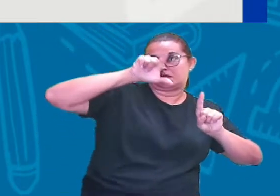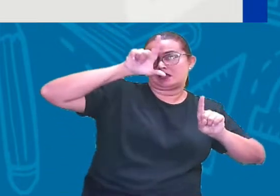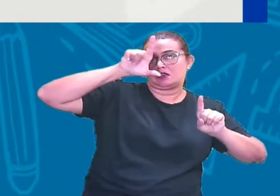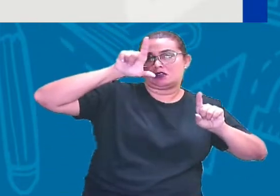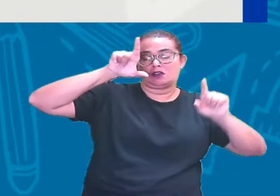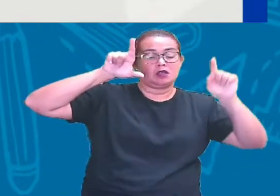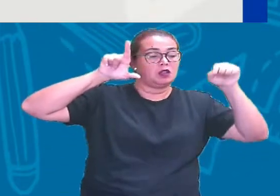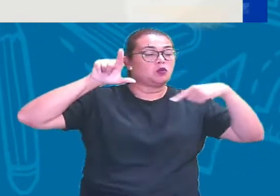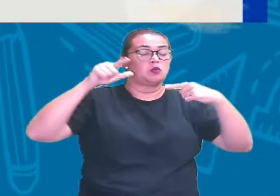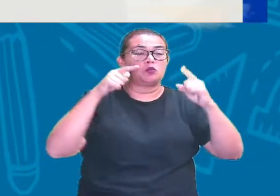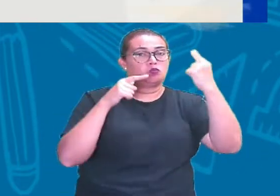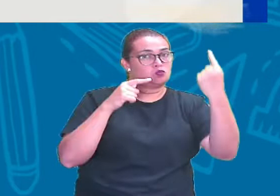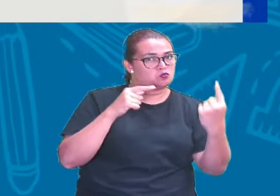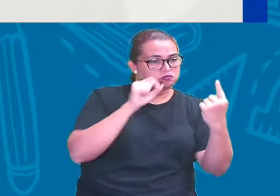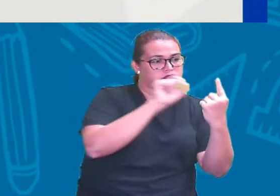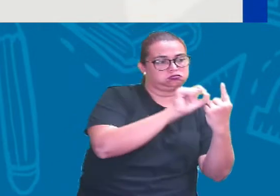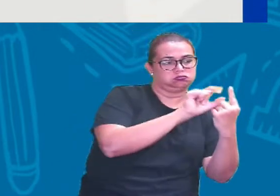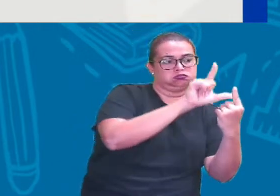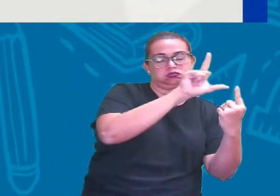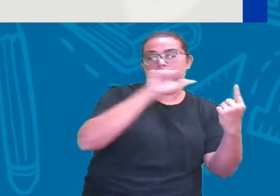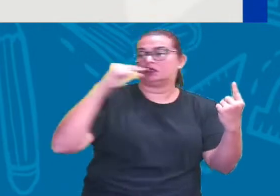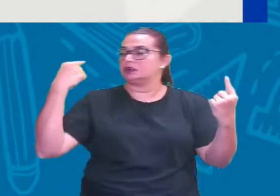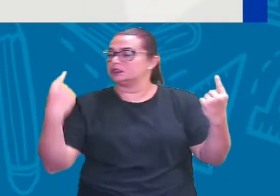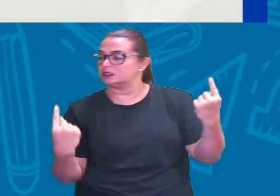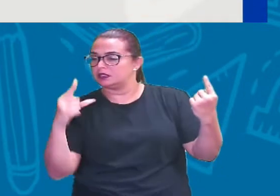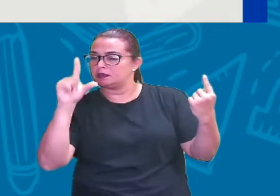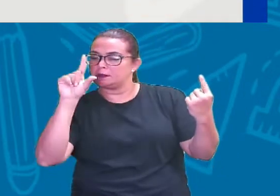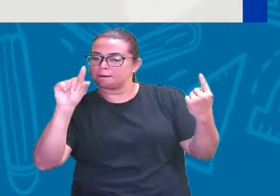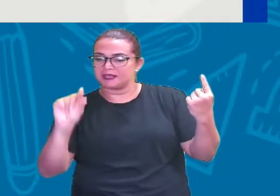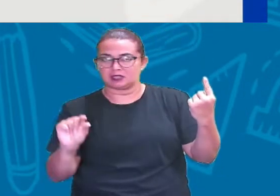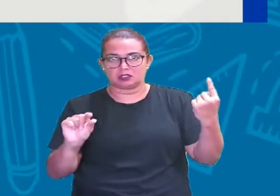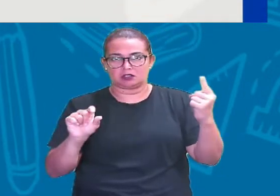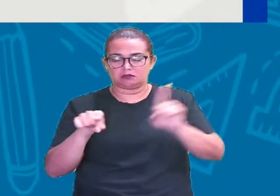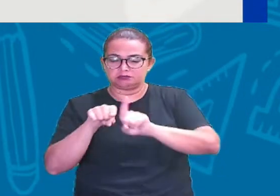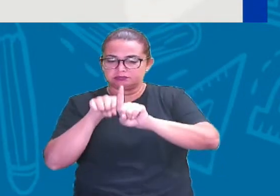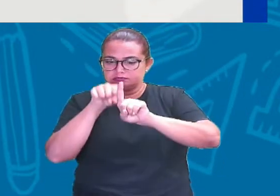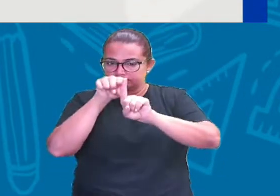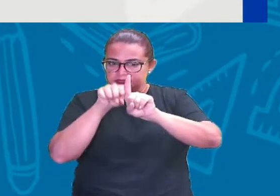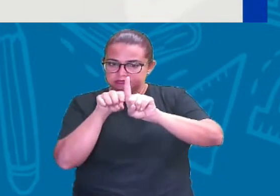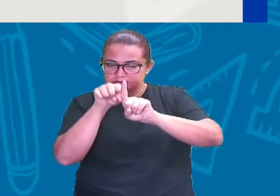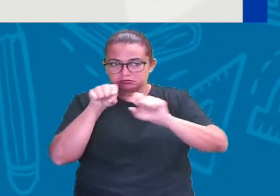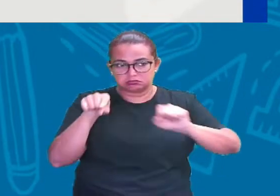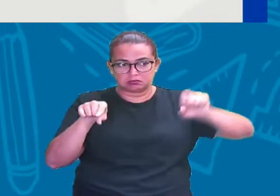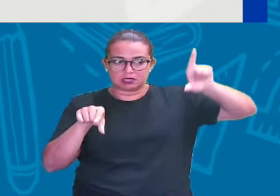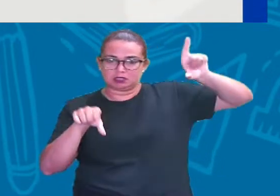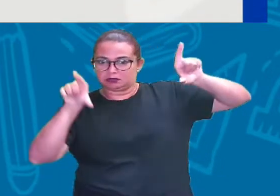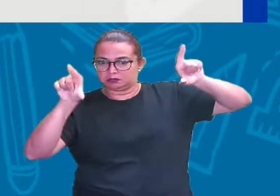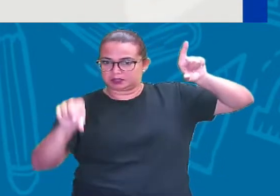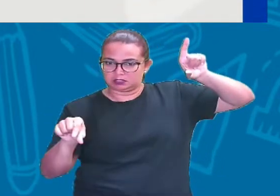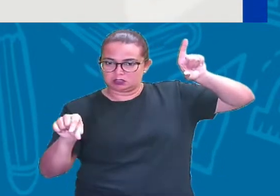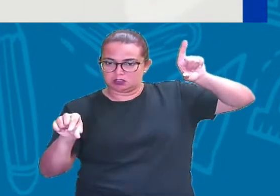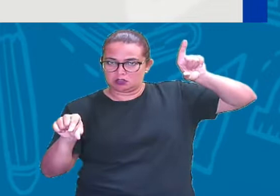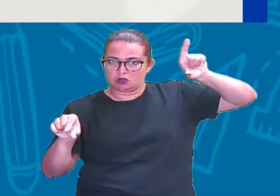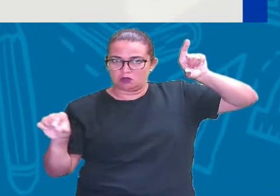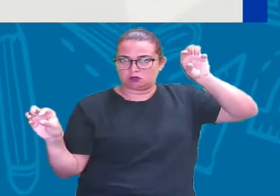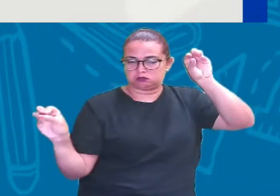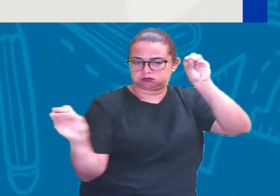de menor temperatura. Ou seja, é uma energia que está sempre em trânsito, tá?